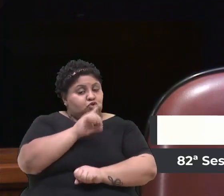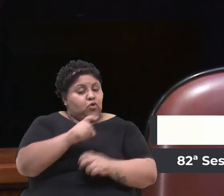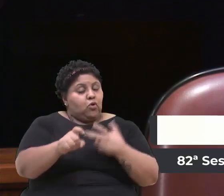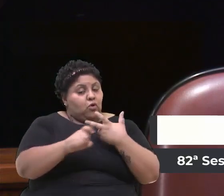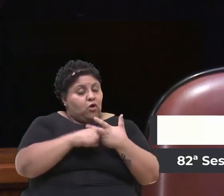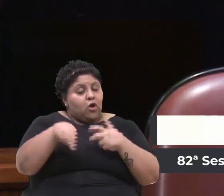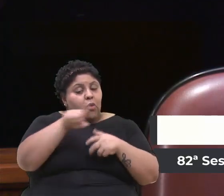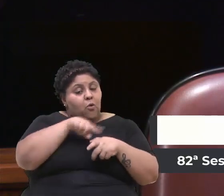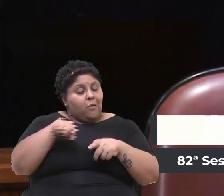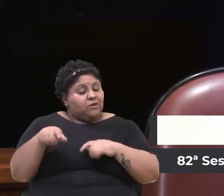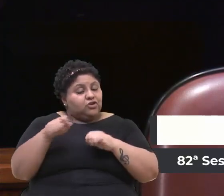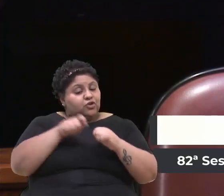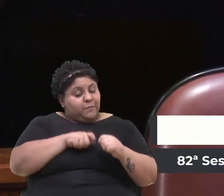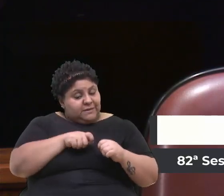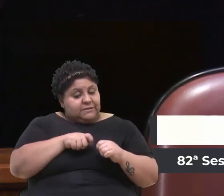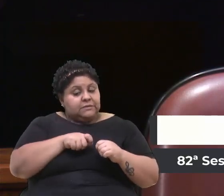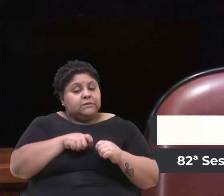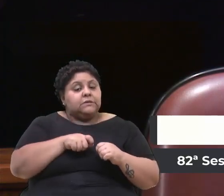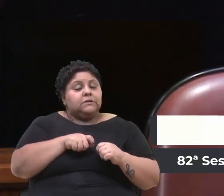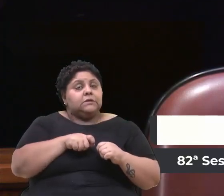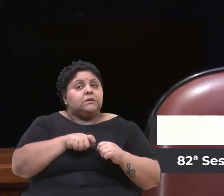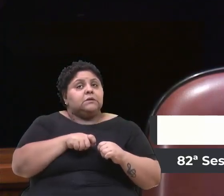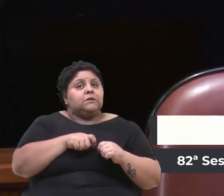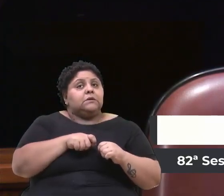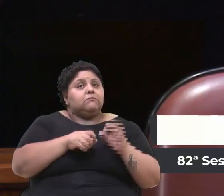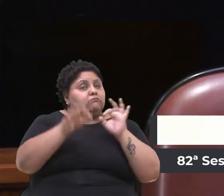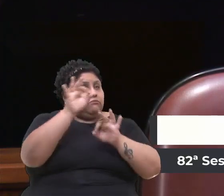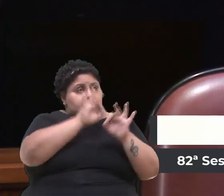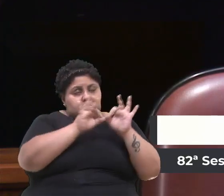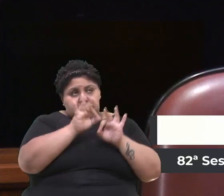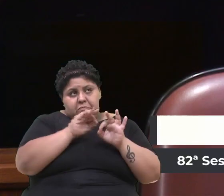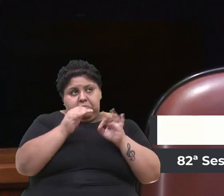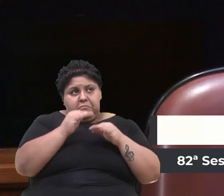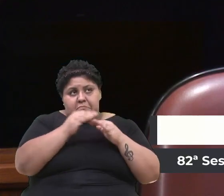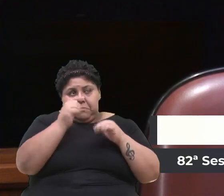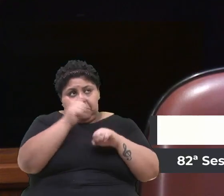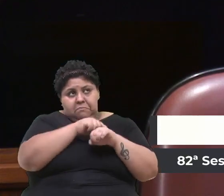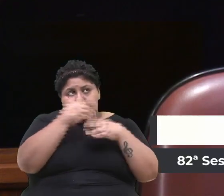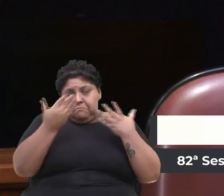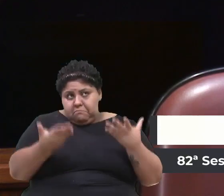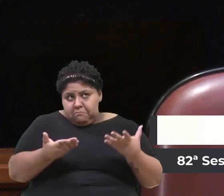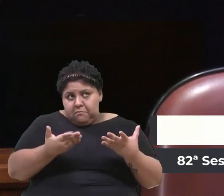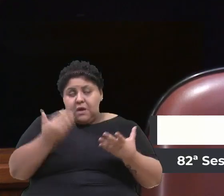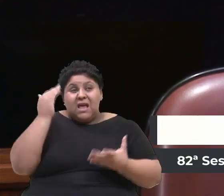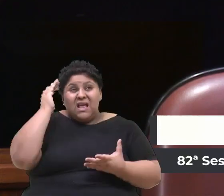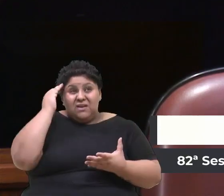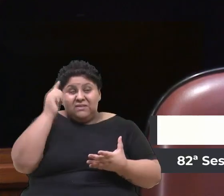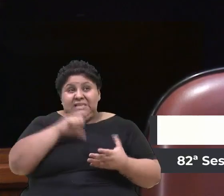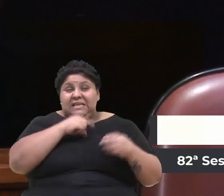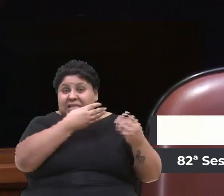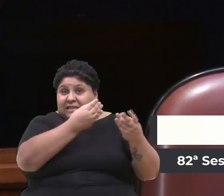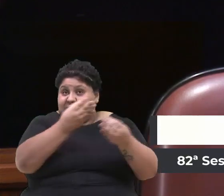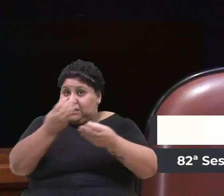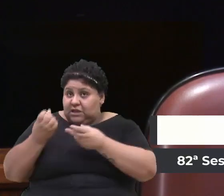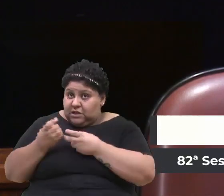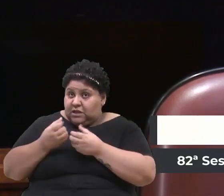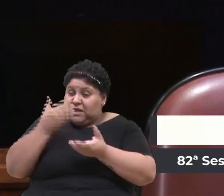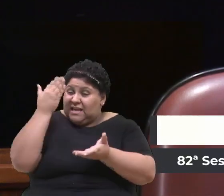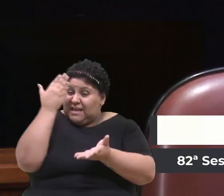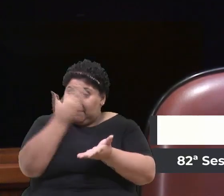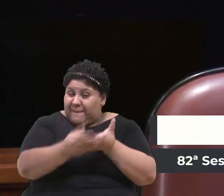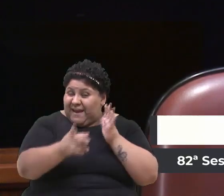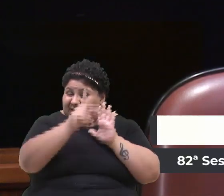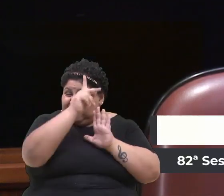precisa ter, eu sei que já está sendo elaborado há mais tempo, eu sei que tem muitas coisas que se perdem de projetos,